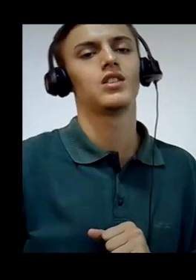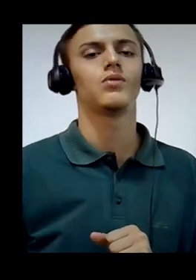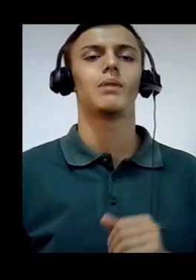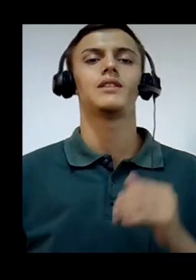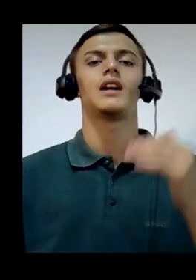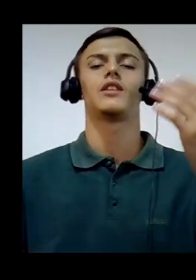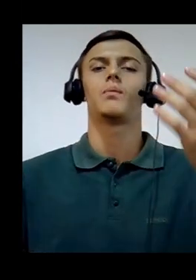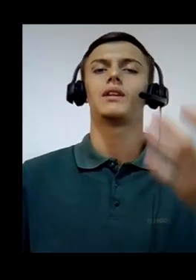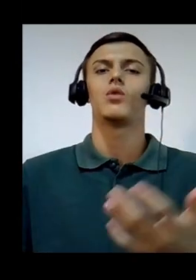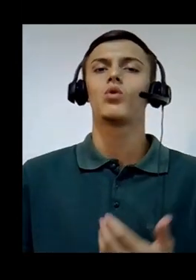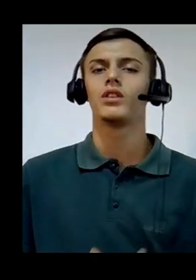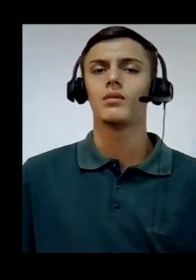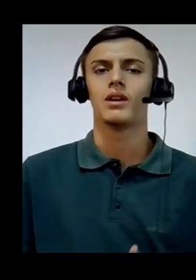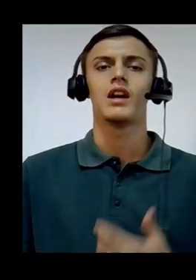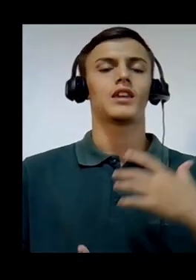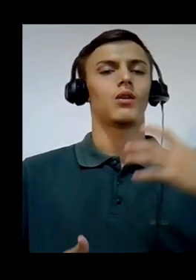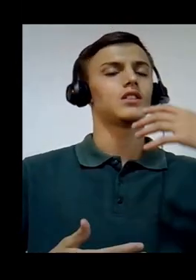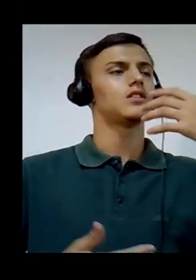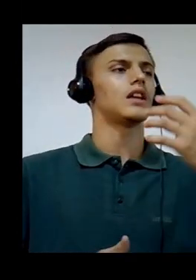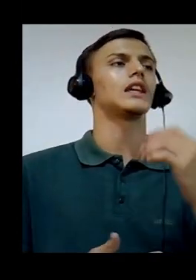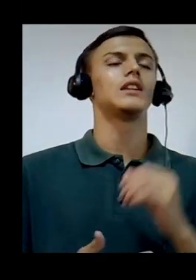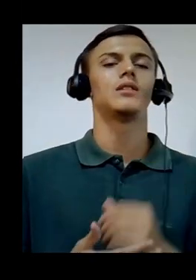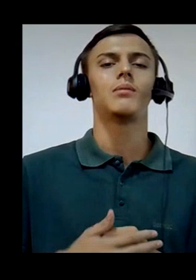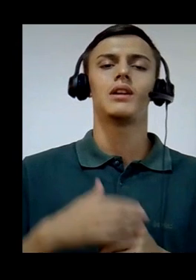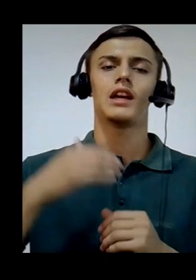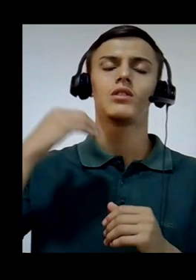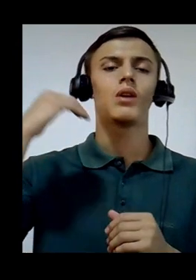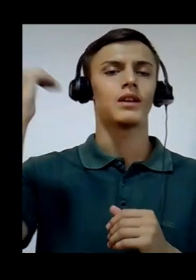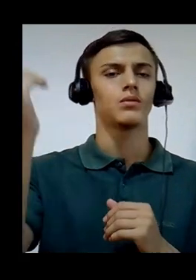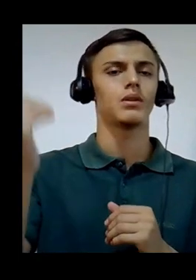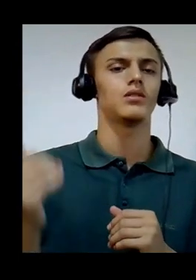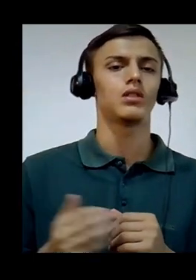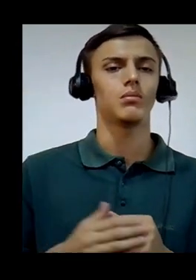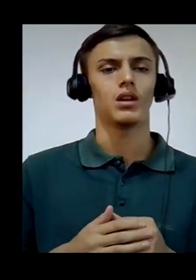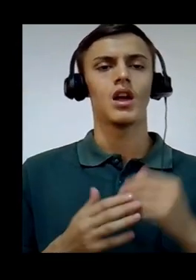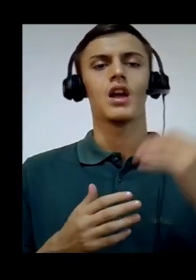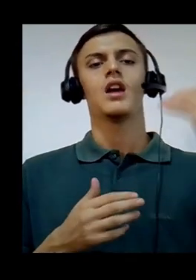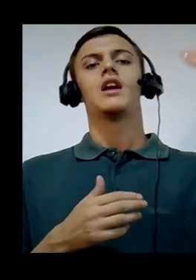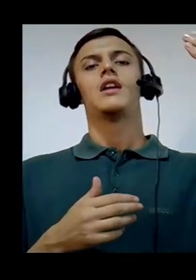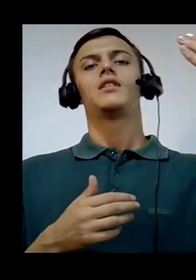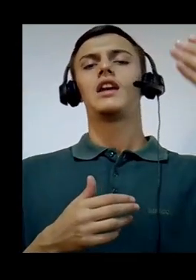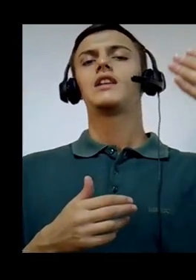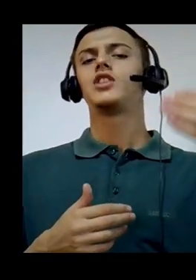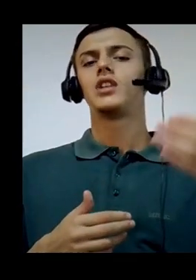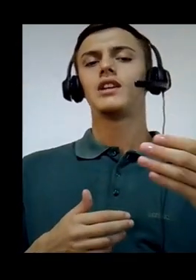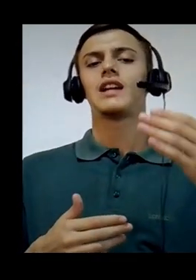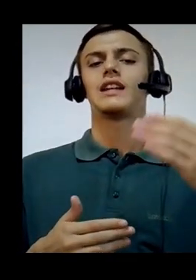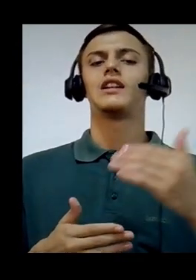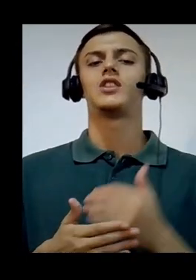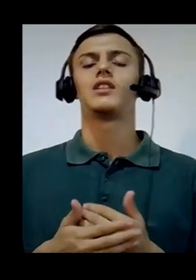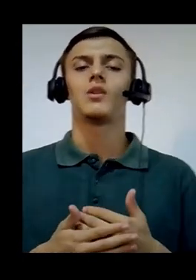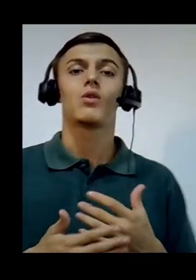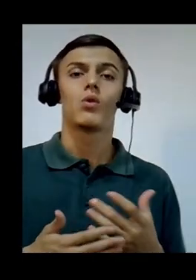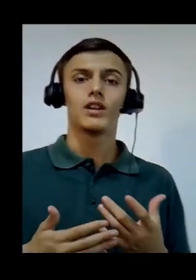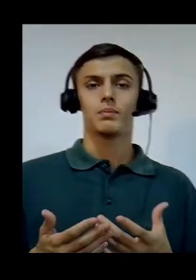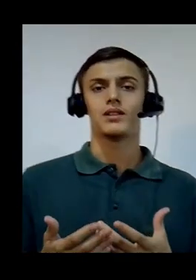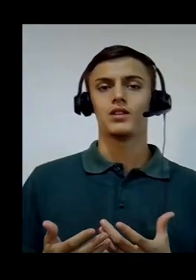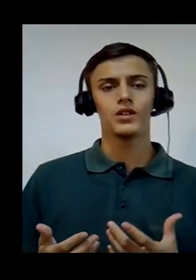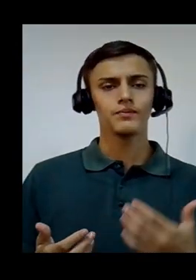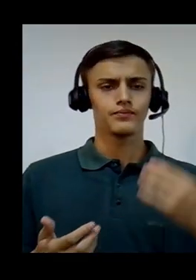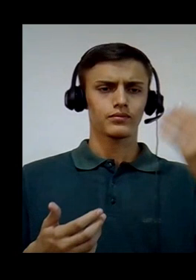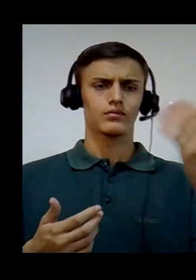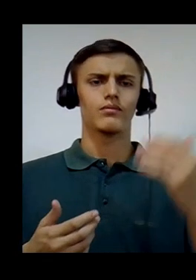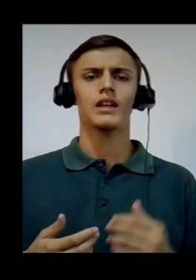coleta seletiva baseada no padrão CONAMA, que é o que a gente segue aqui dentro da Bernec e no resto do Brasil também. Tem as lixeiras, cada lixeira tem uma